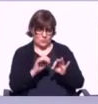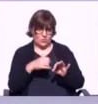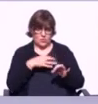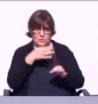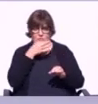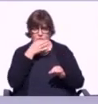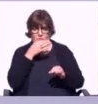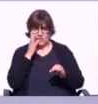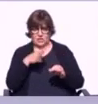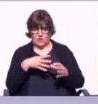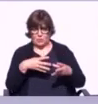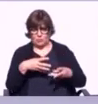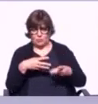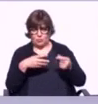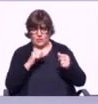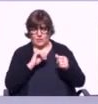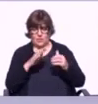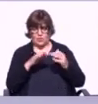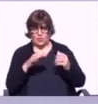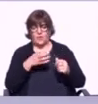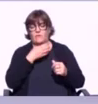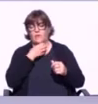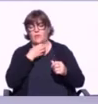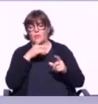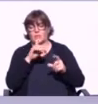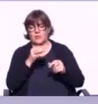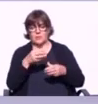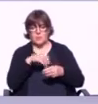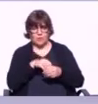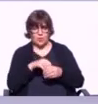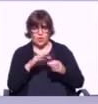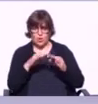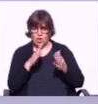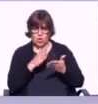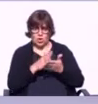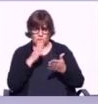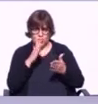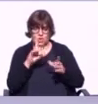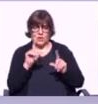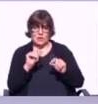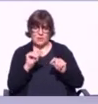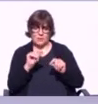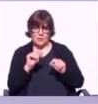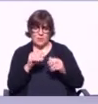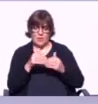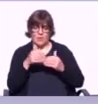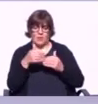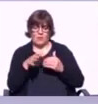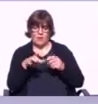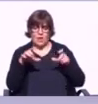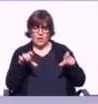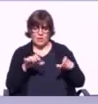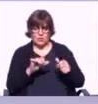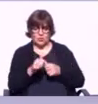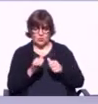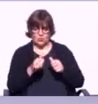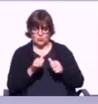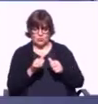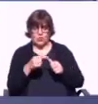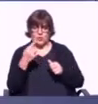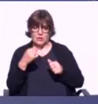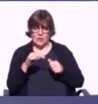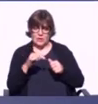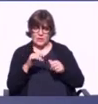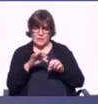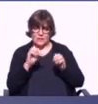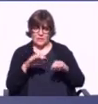vezes precisamente do jogo de Vila do Conde, inclusivamente não só durante os jogos, mas também fora dos recintos desportivos, aonde, quer no